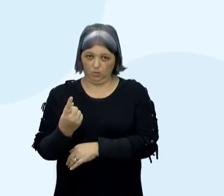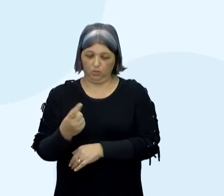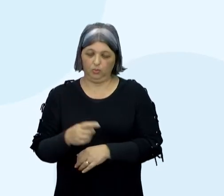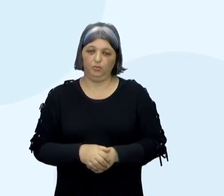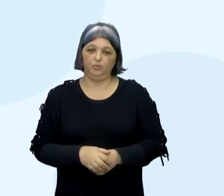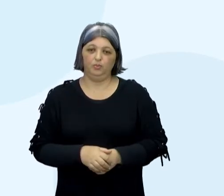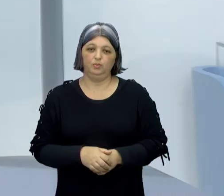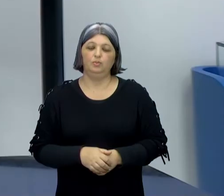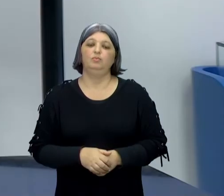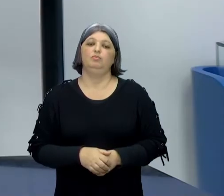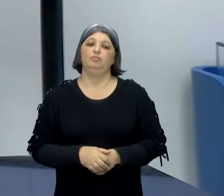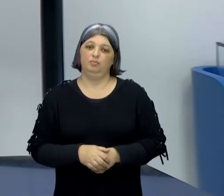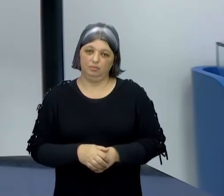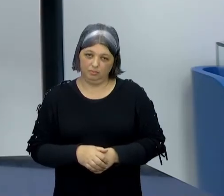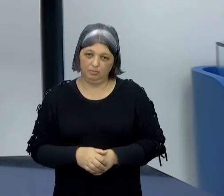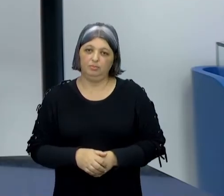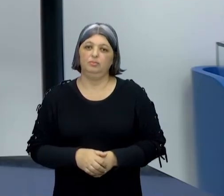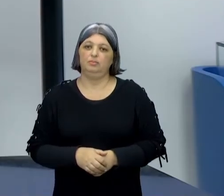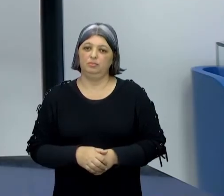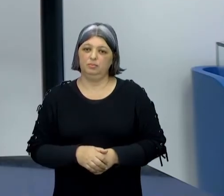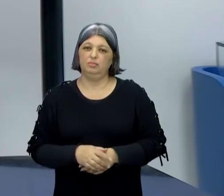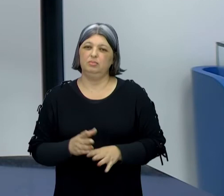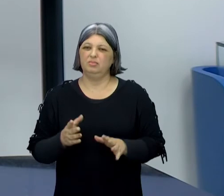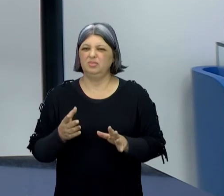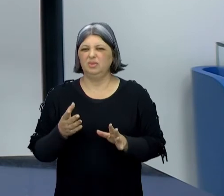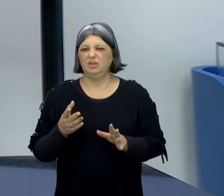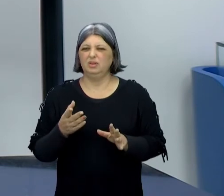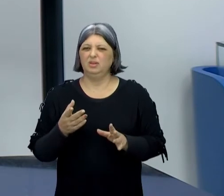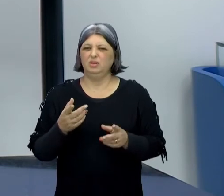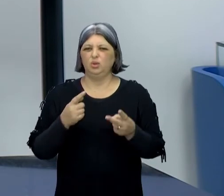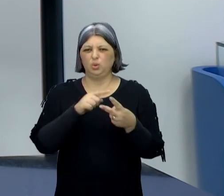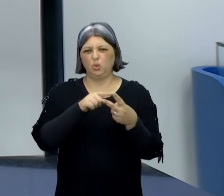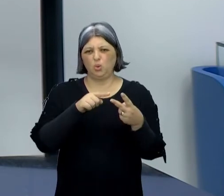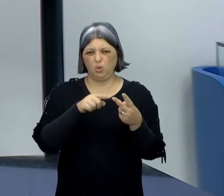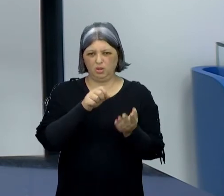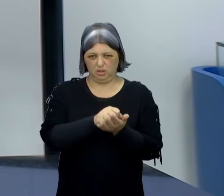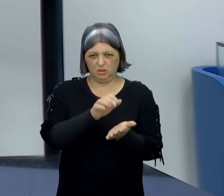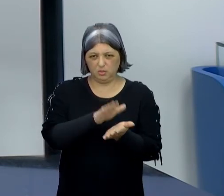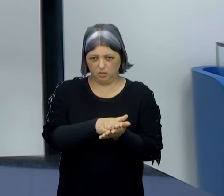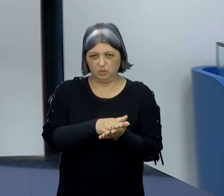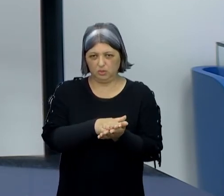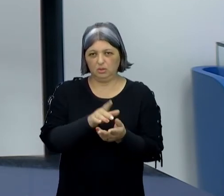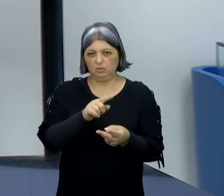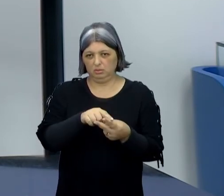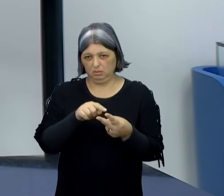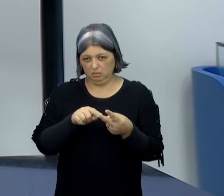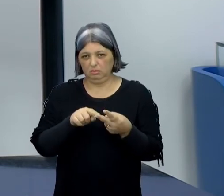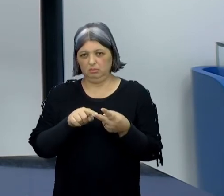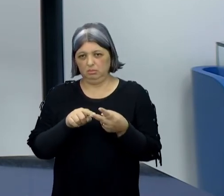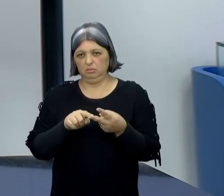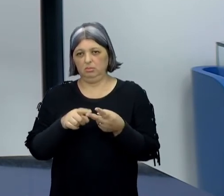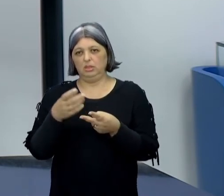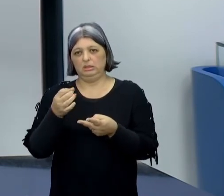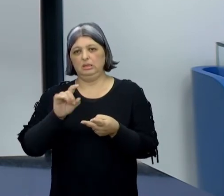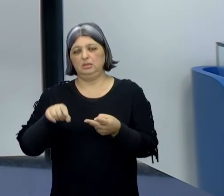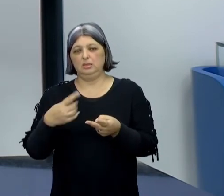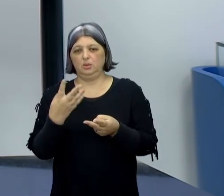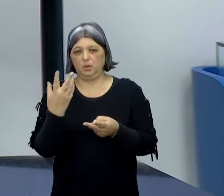735,51. Vou pagar aí duas multas, né? No valor de 14,29 e de R$